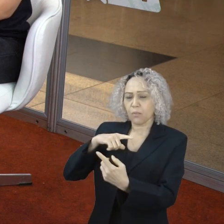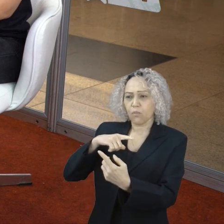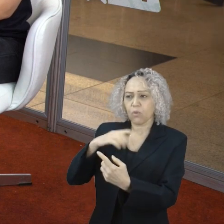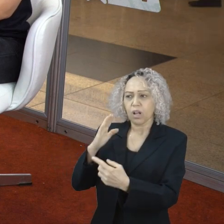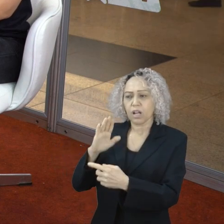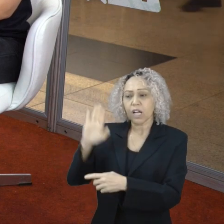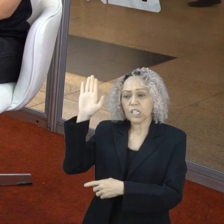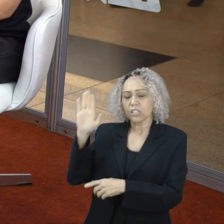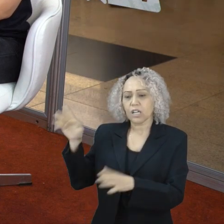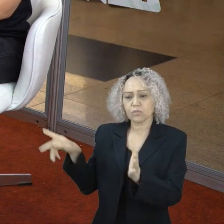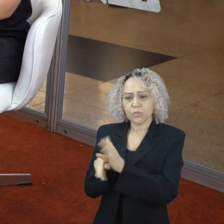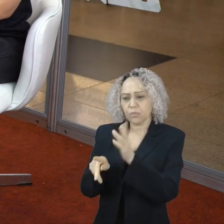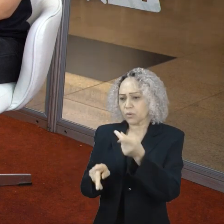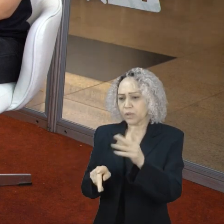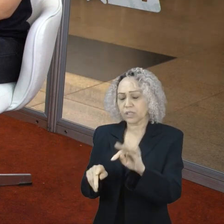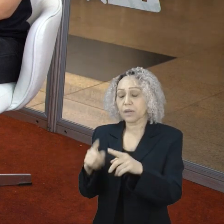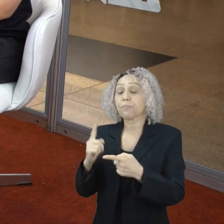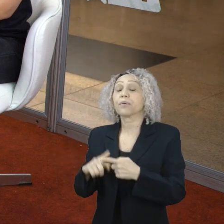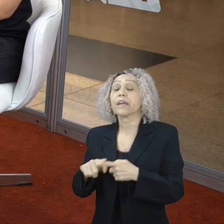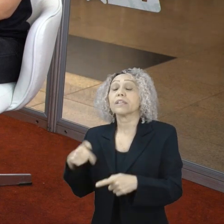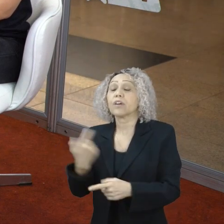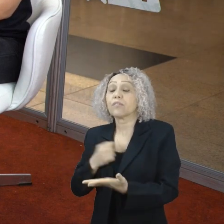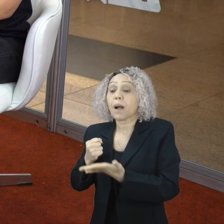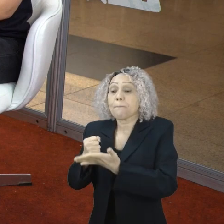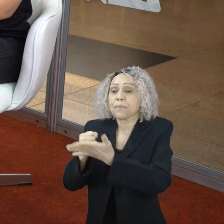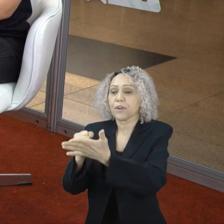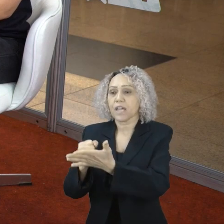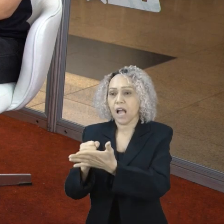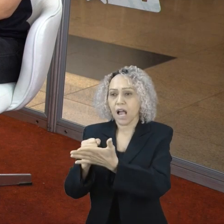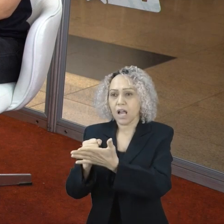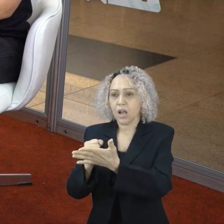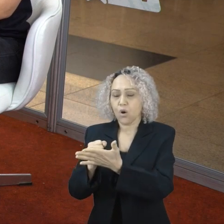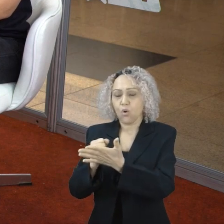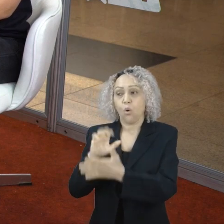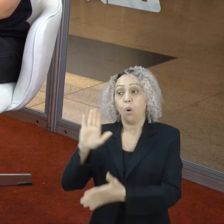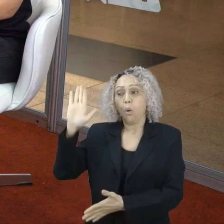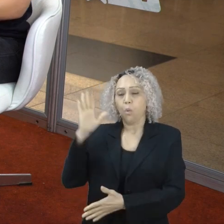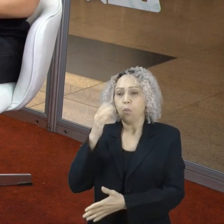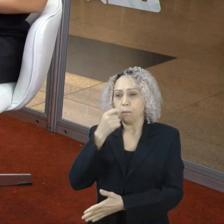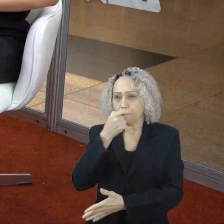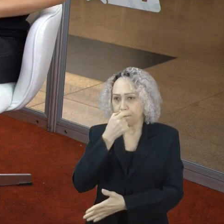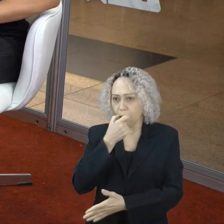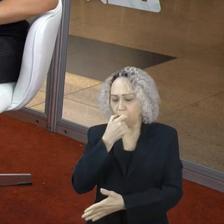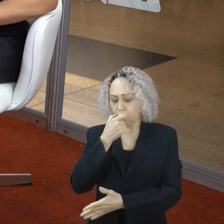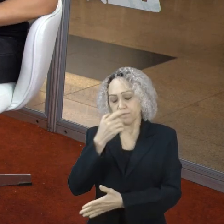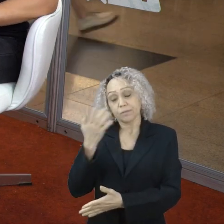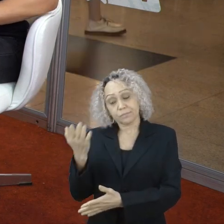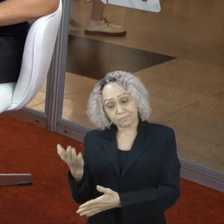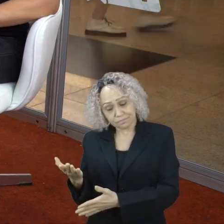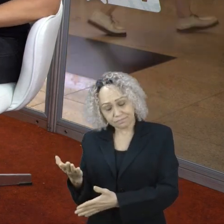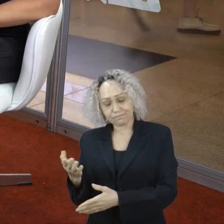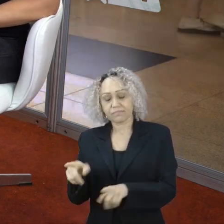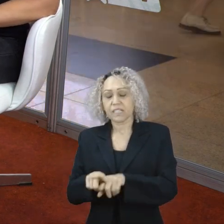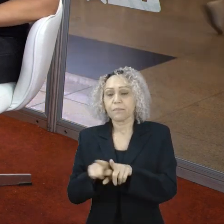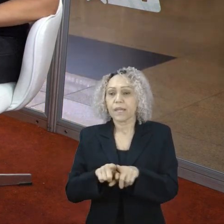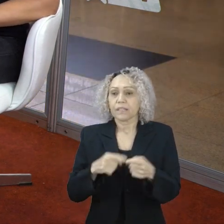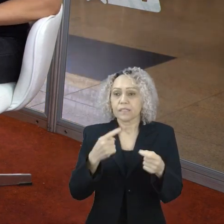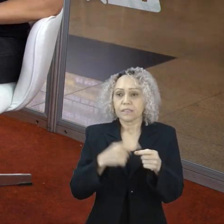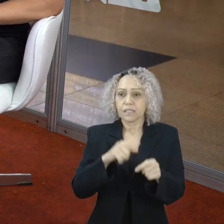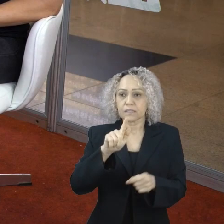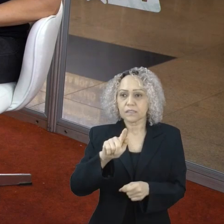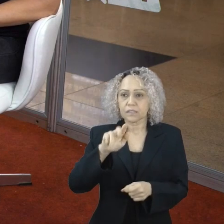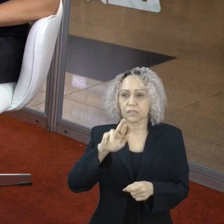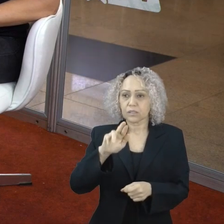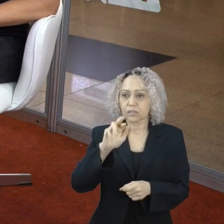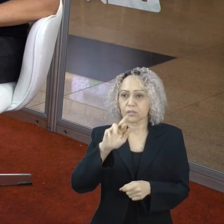cidades importantes, estratégicas, nós vamos ter candidatura própria do PT, como Guarulhos, com o nosso deputado